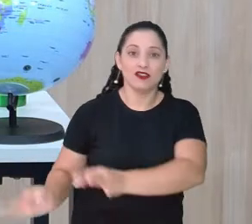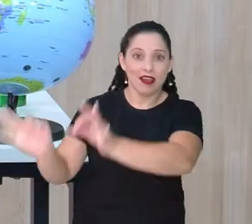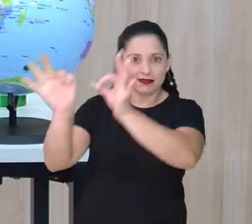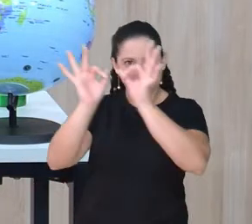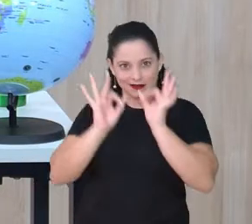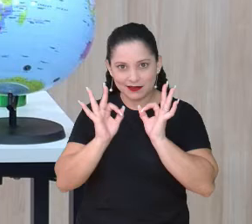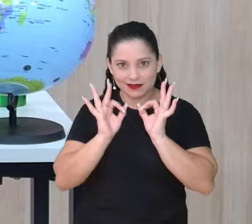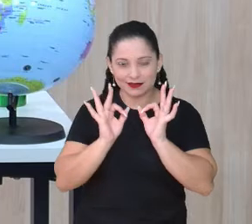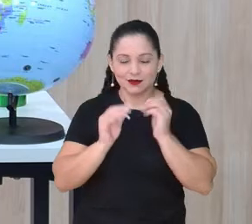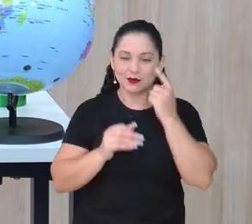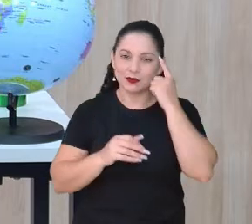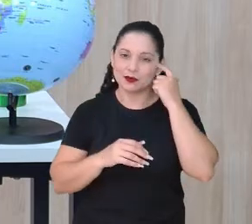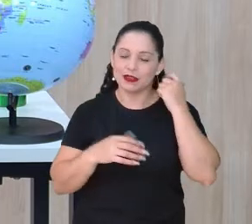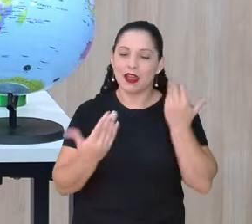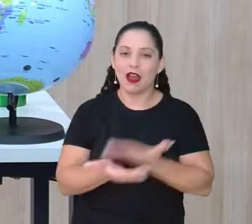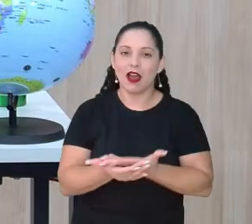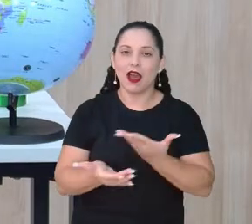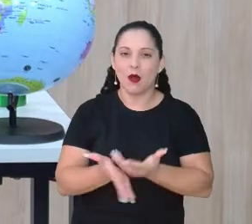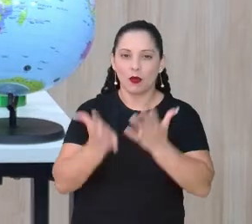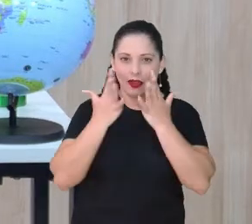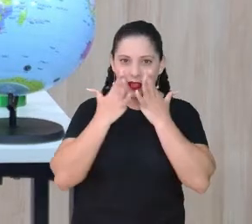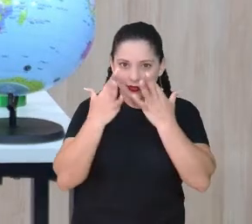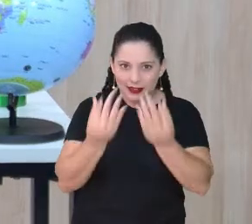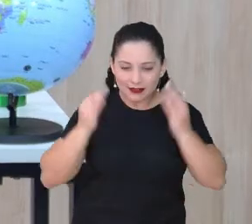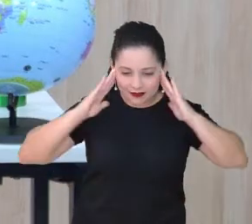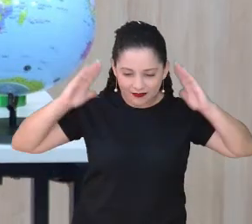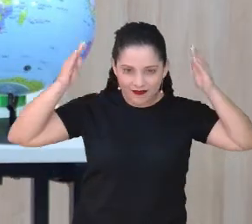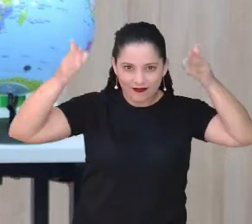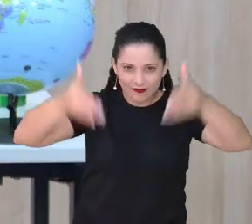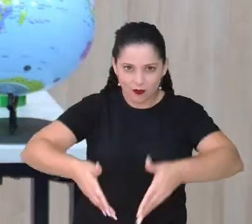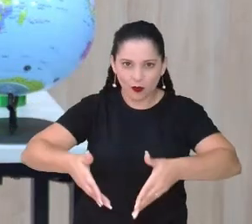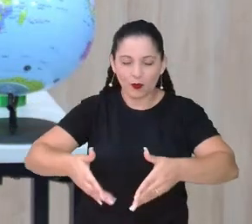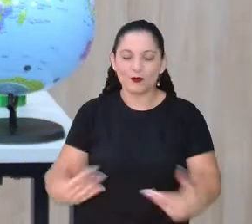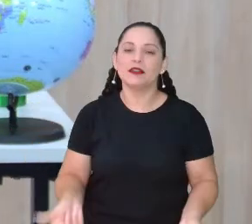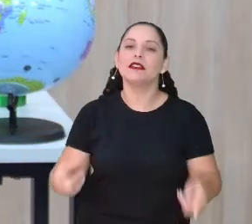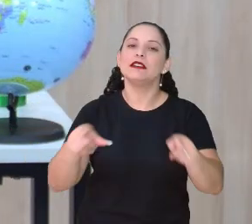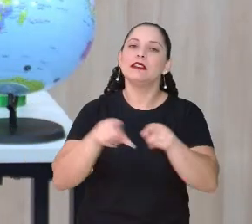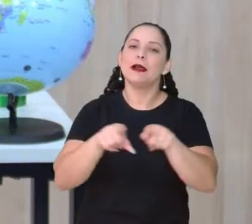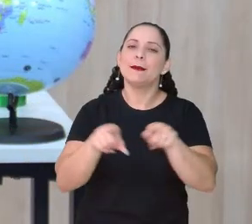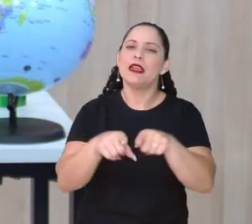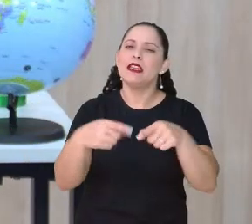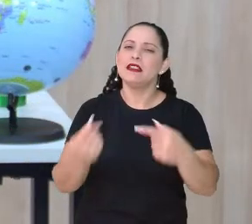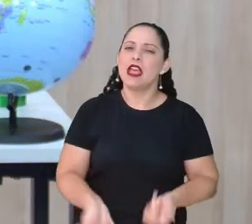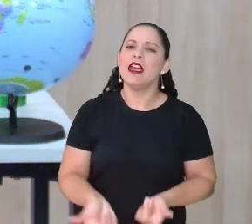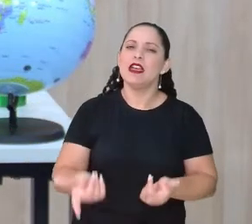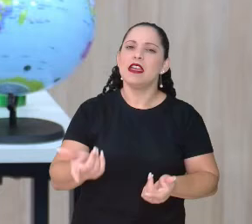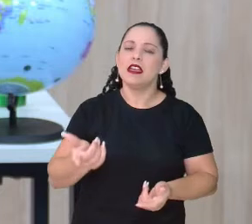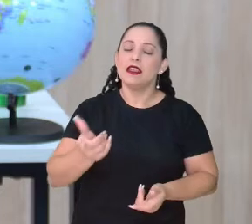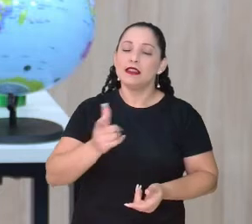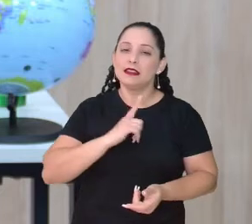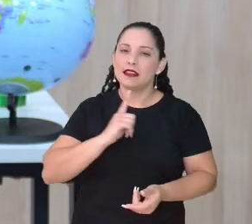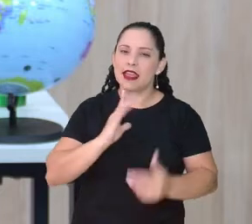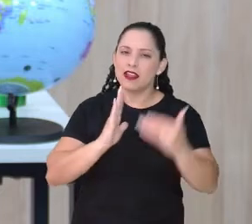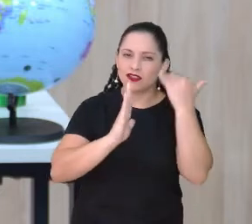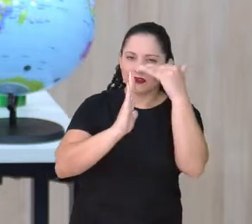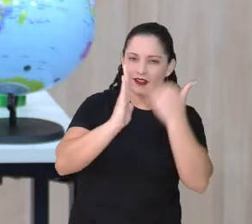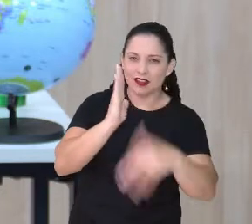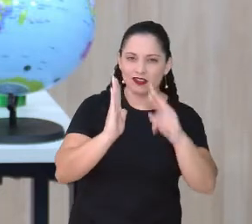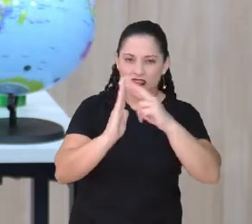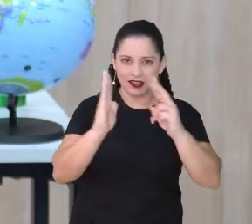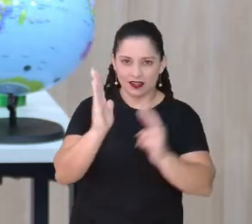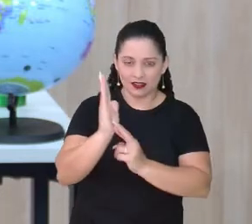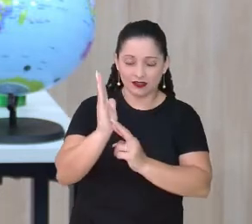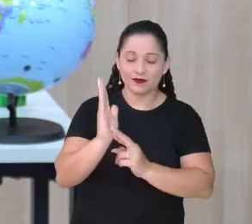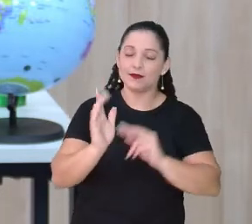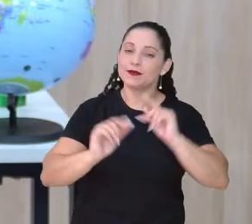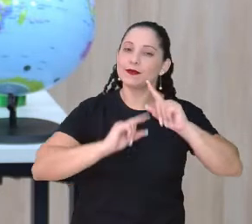atenção nesta aula e façam os comandos que nós vamos dar depois. E se for necessário,